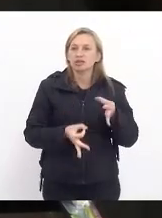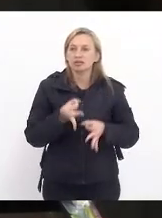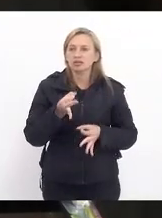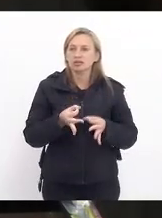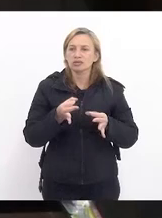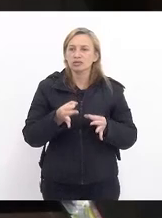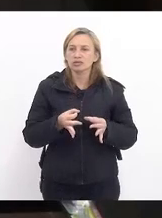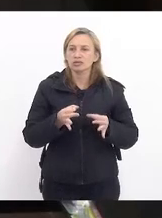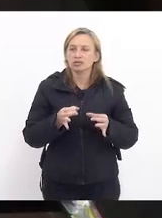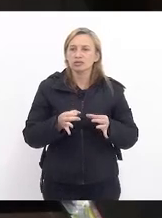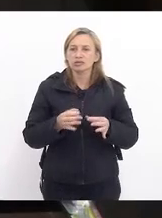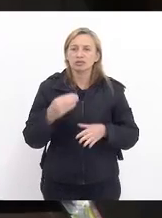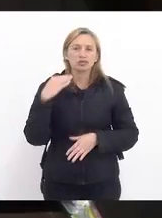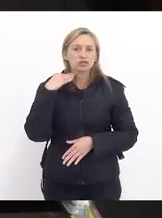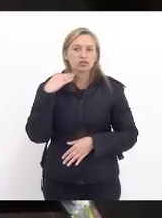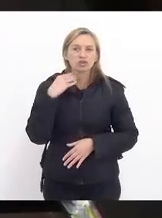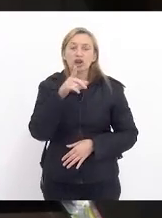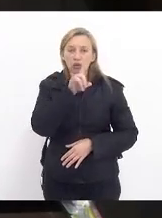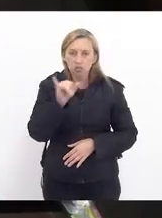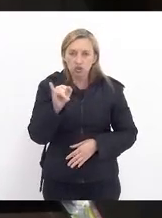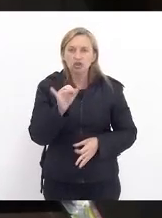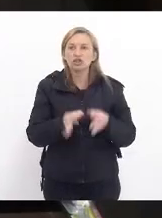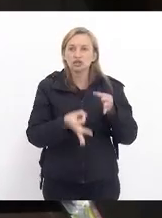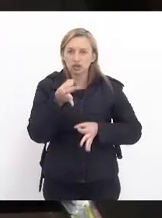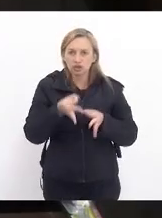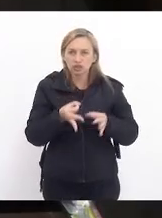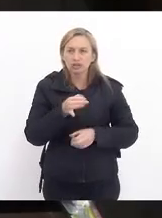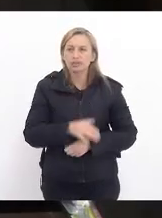é o dia da Justiça